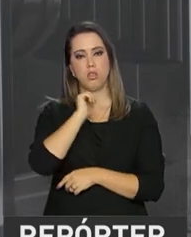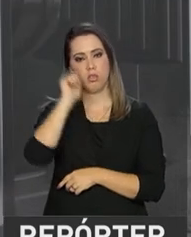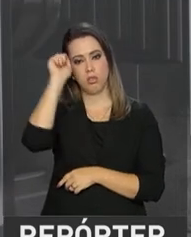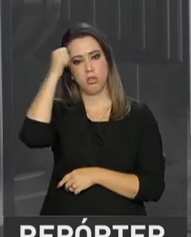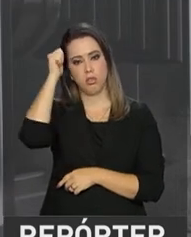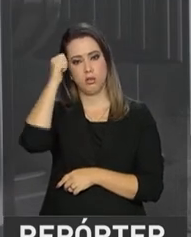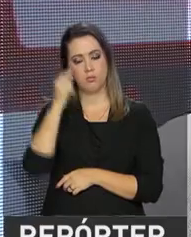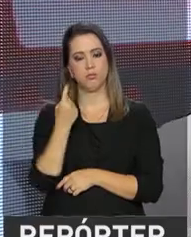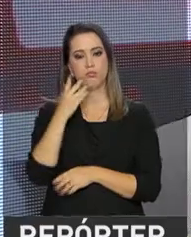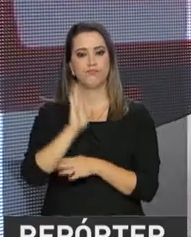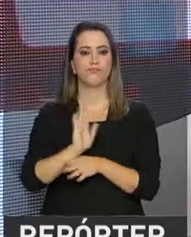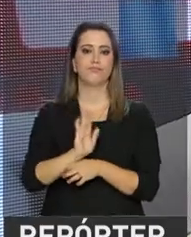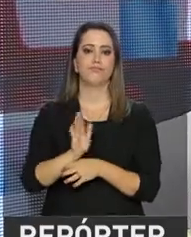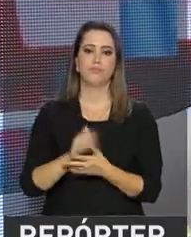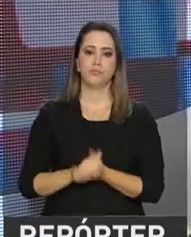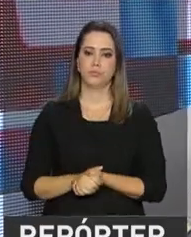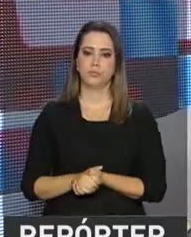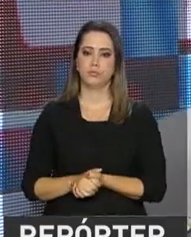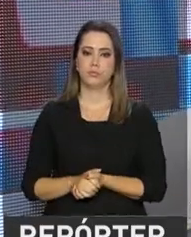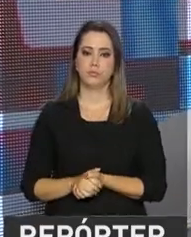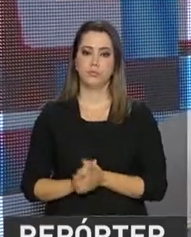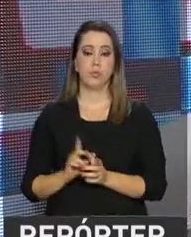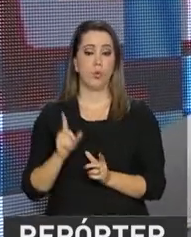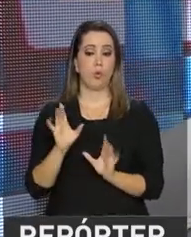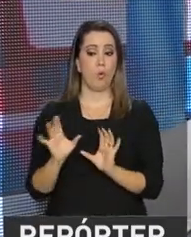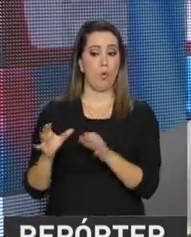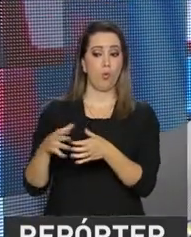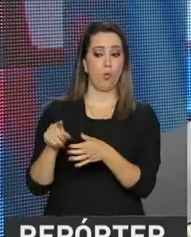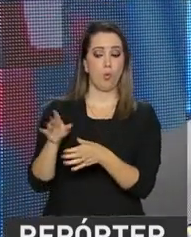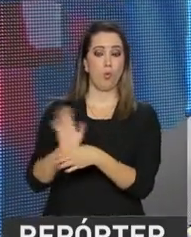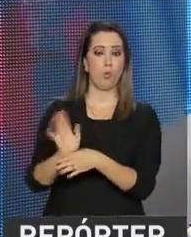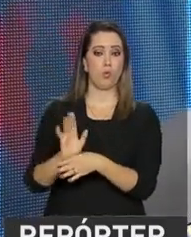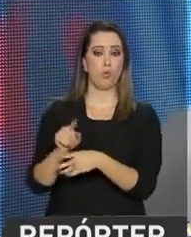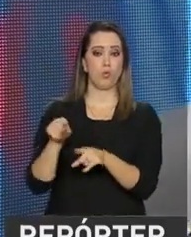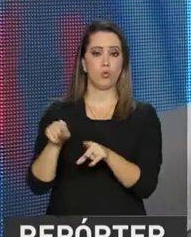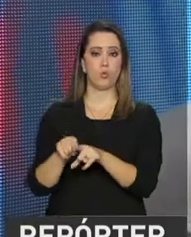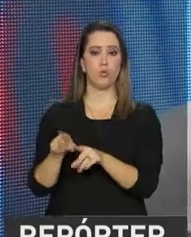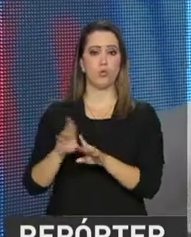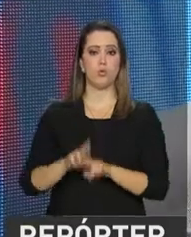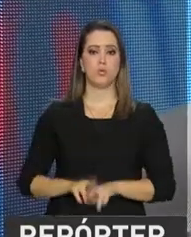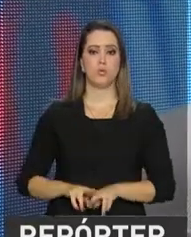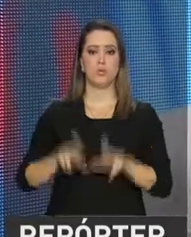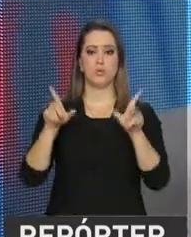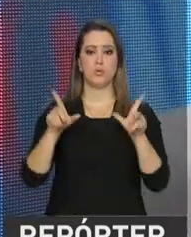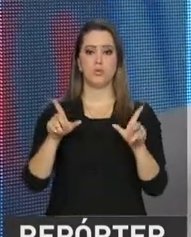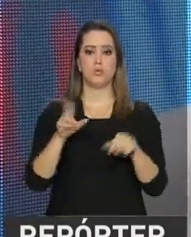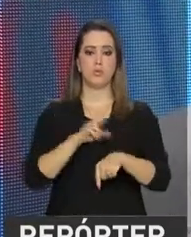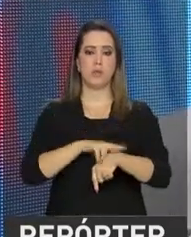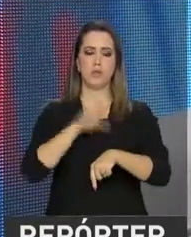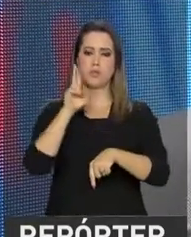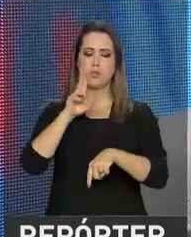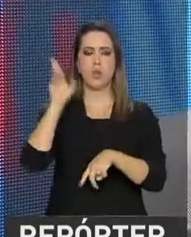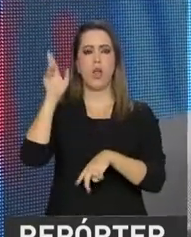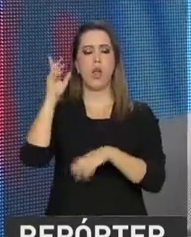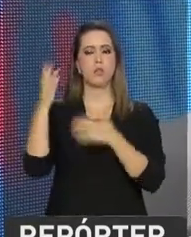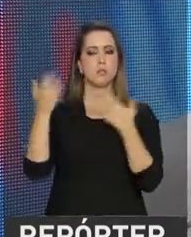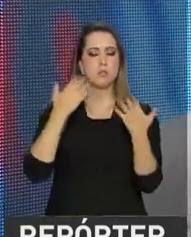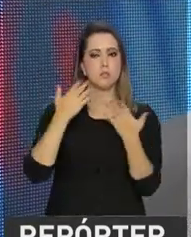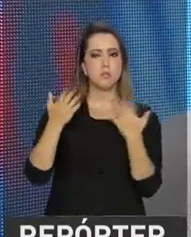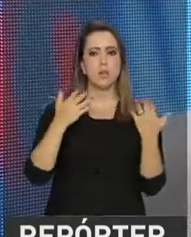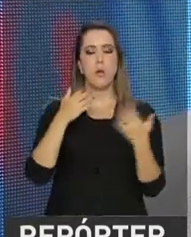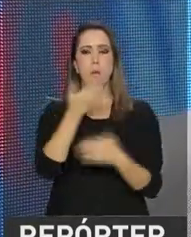longa-metragem naquele ano. Não é uma peculiaridade do mercado audiovisual, a desigualdade de gênero, a desigualdade de